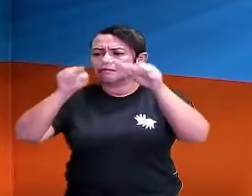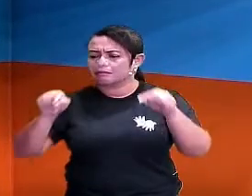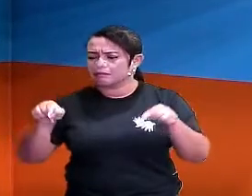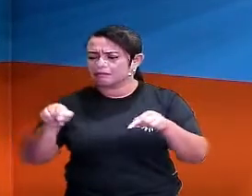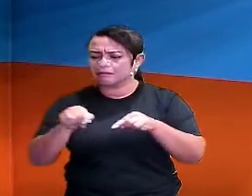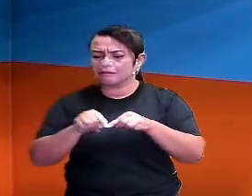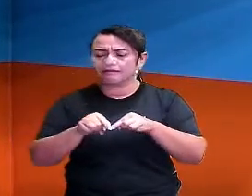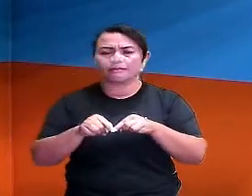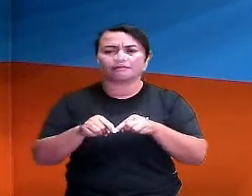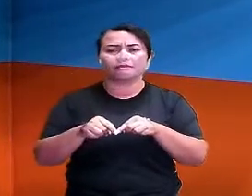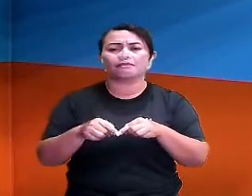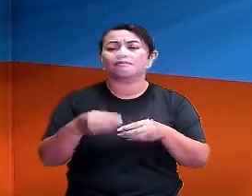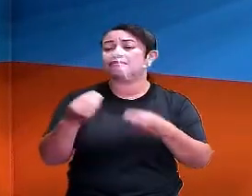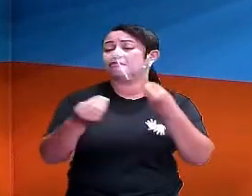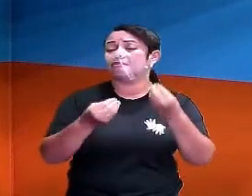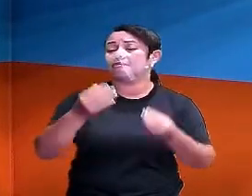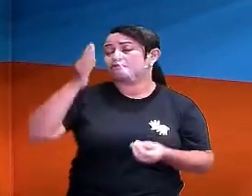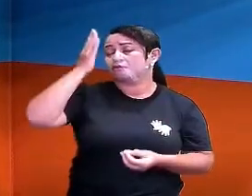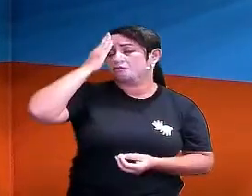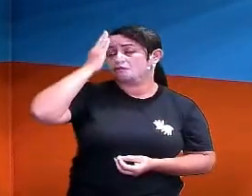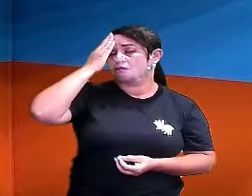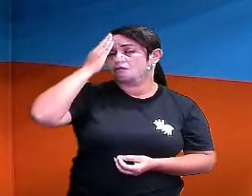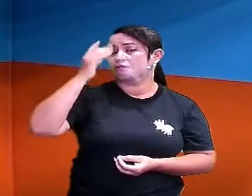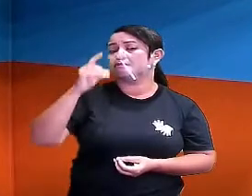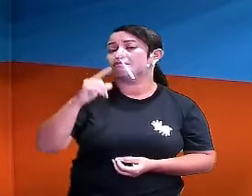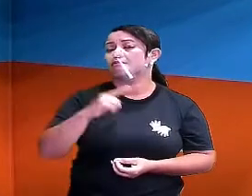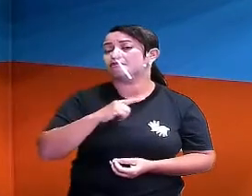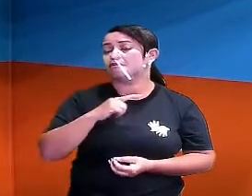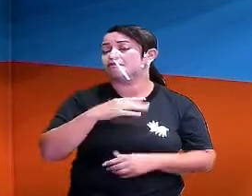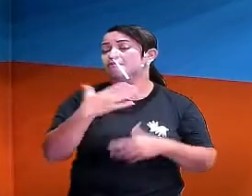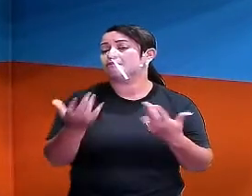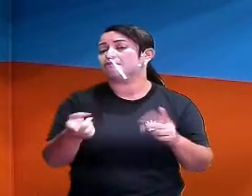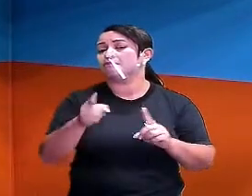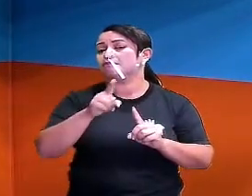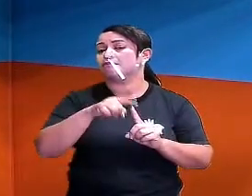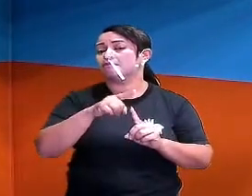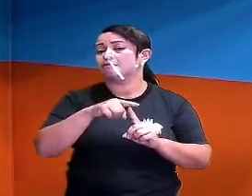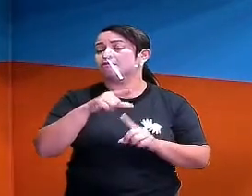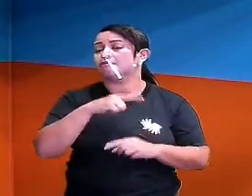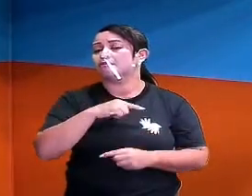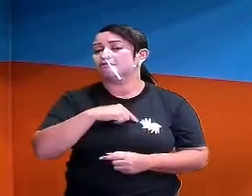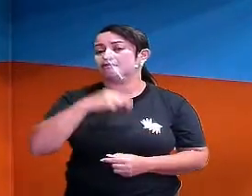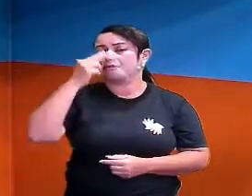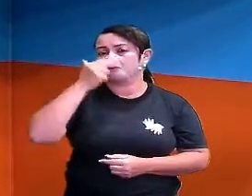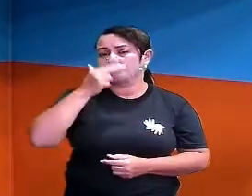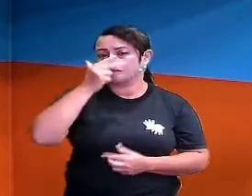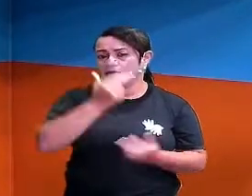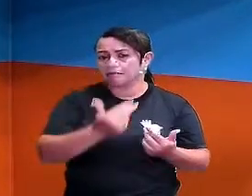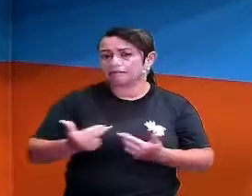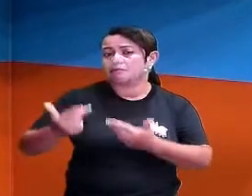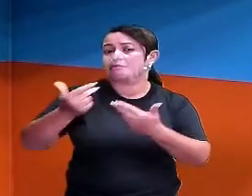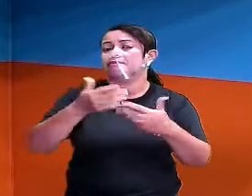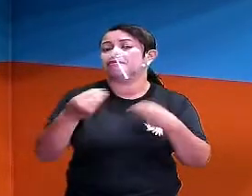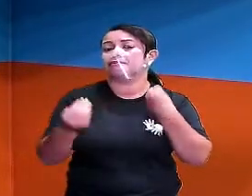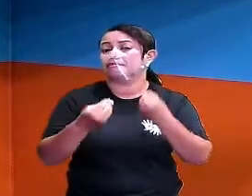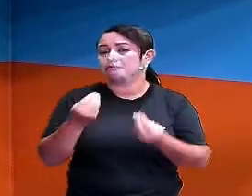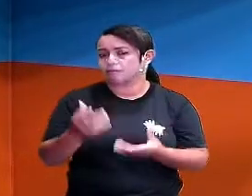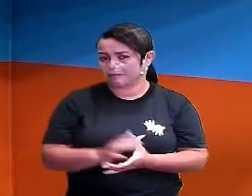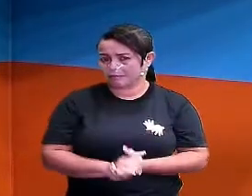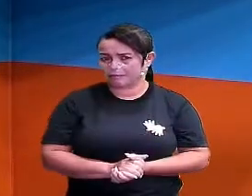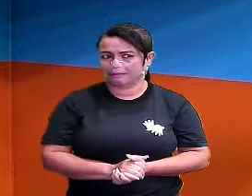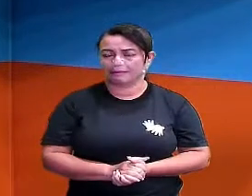só a medida. Como é que eu vou saber que tipo de triângulo possui a mesma medida em seus